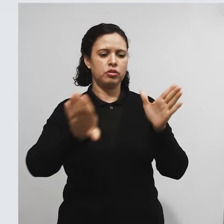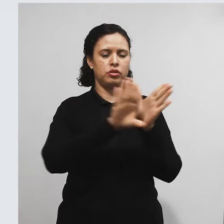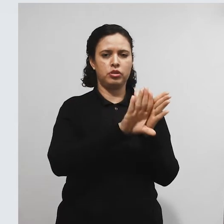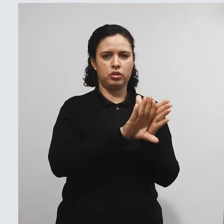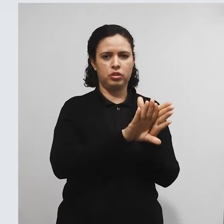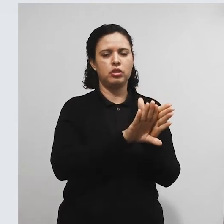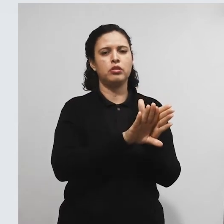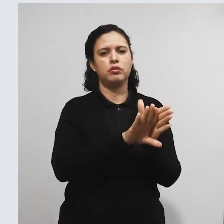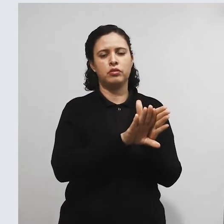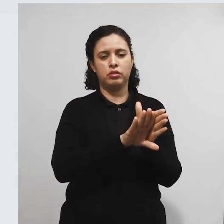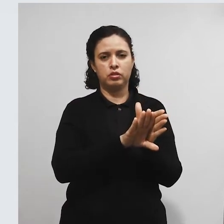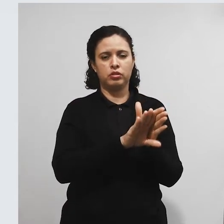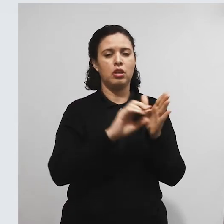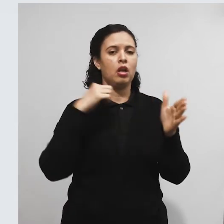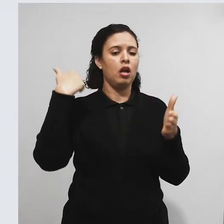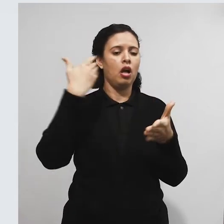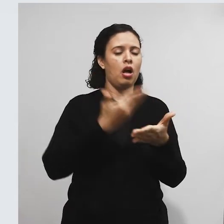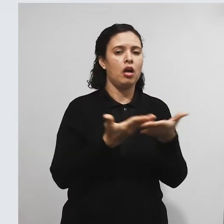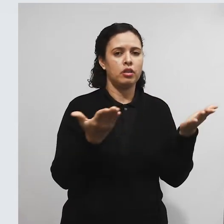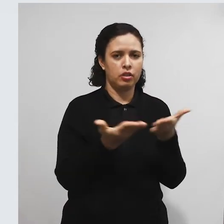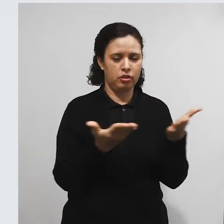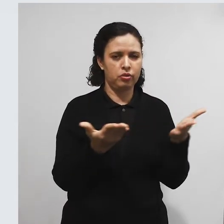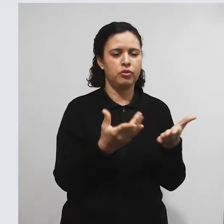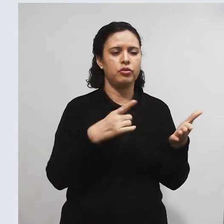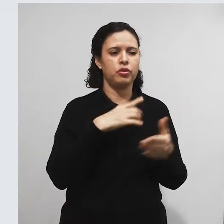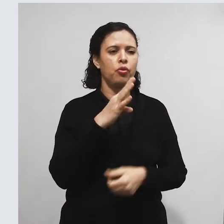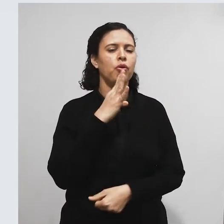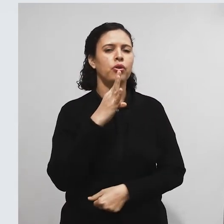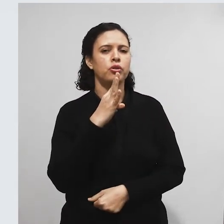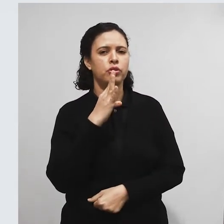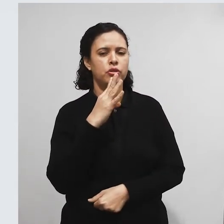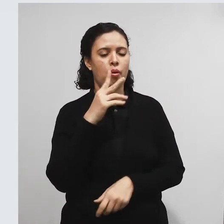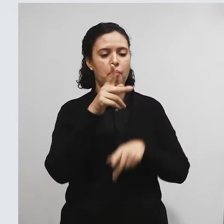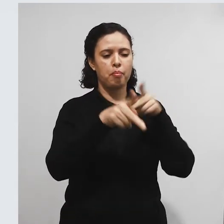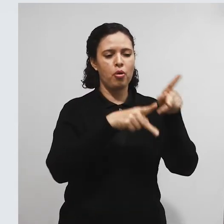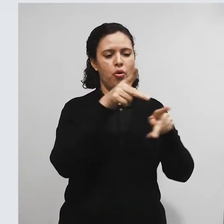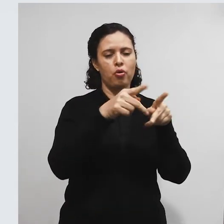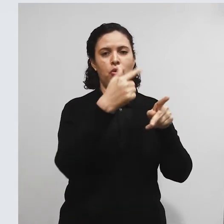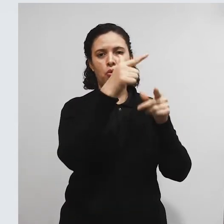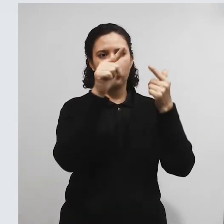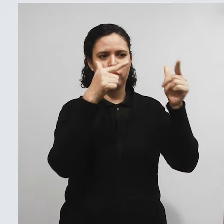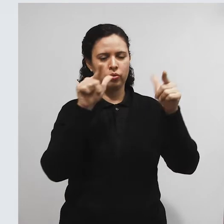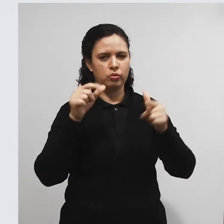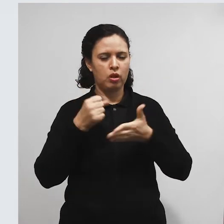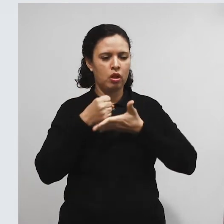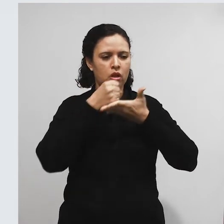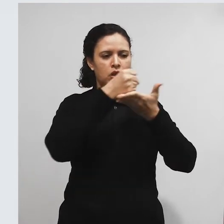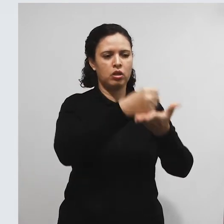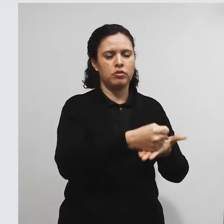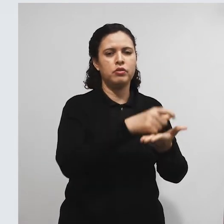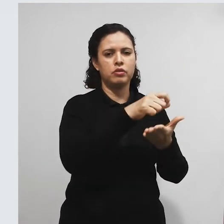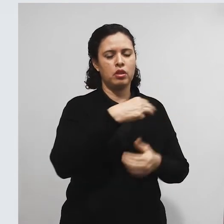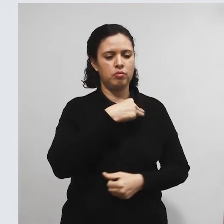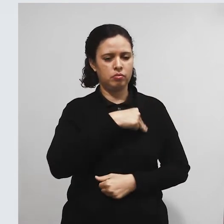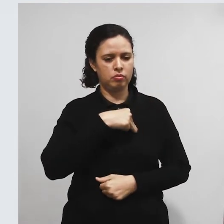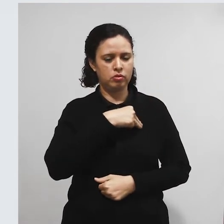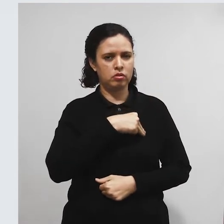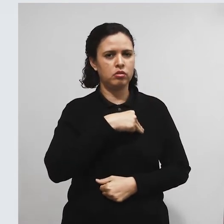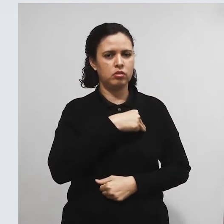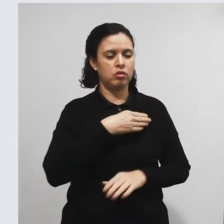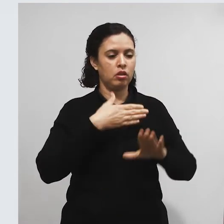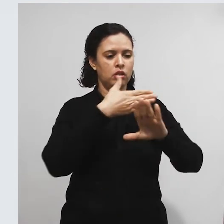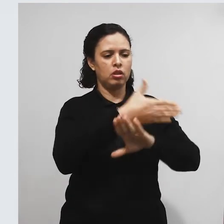e ainda hoje cumprem esse papel de conhecer os outros povos, levar a missão religiosa para